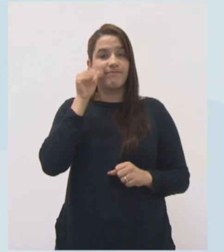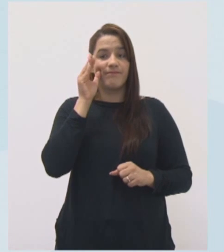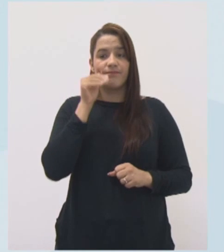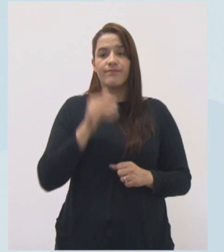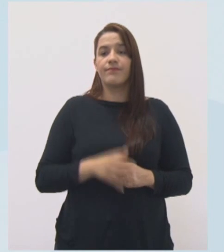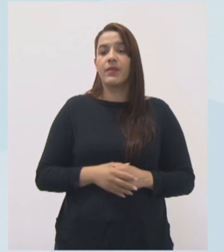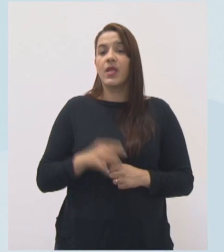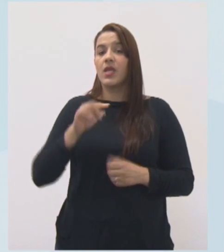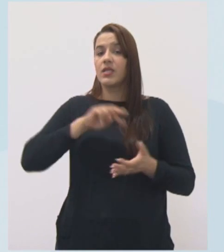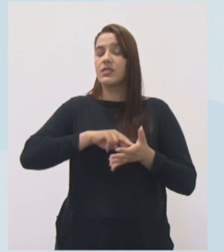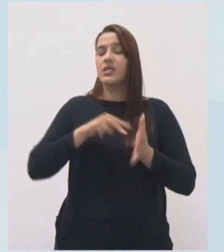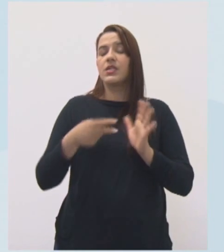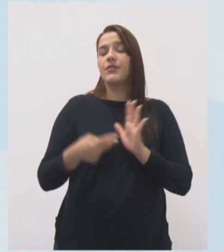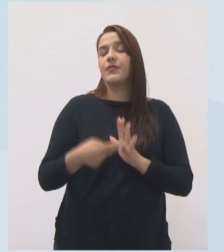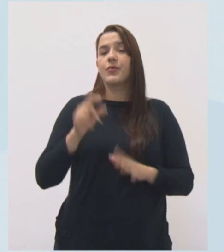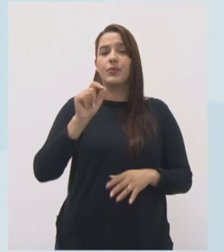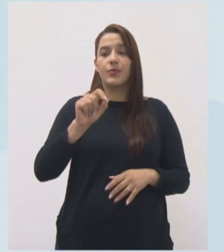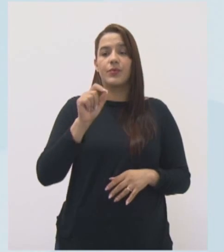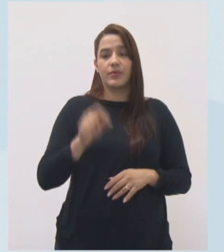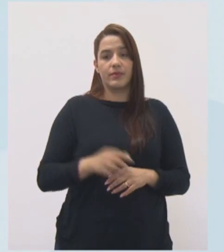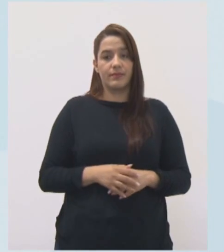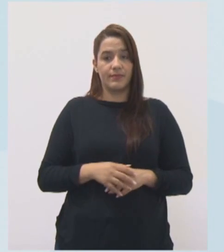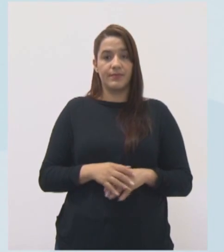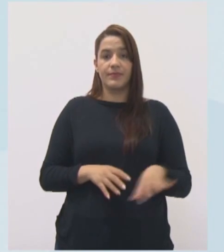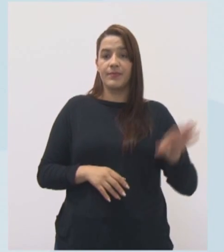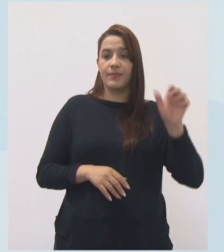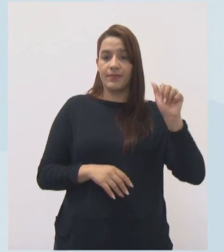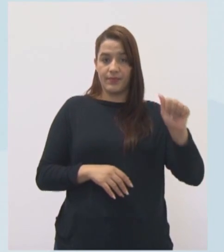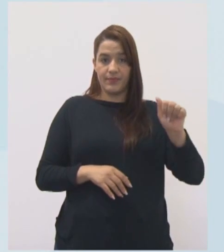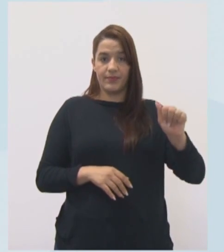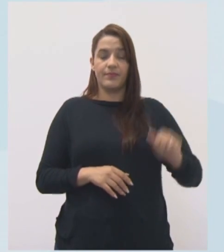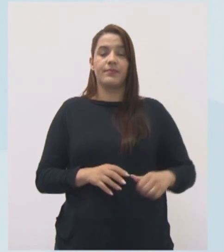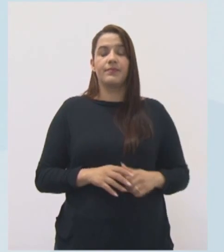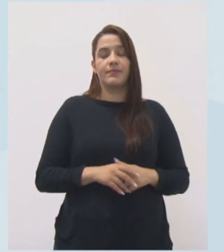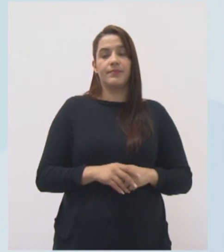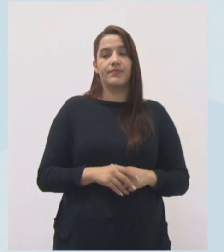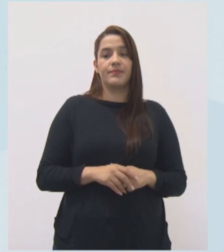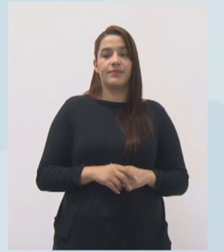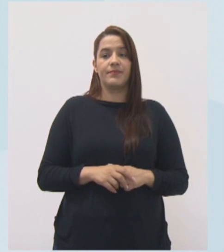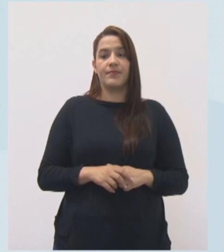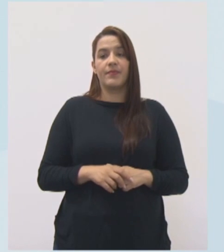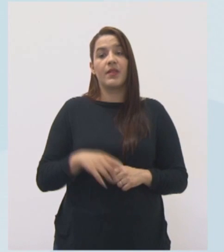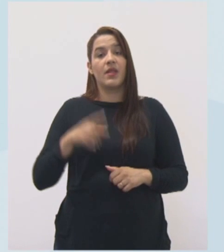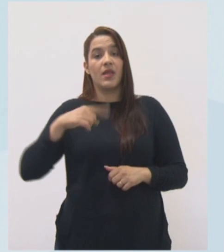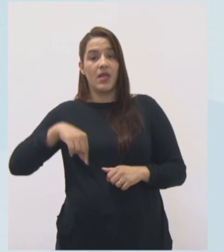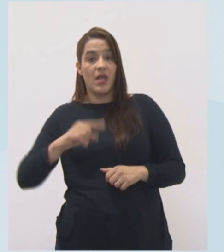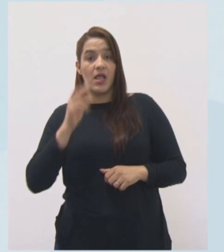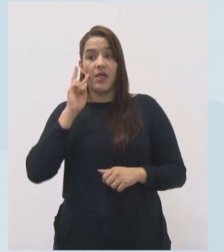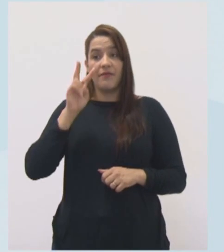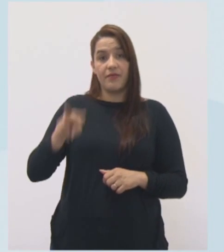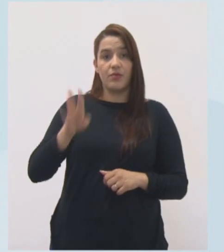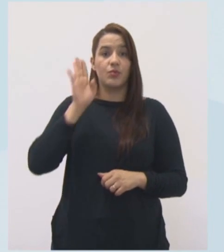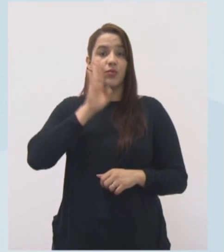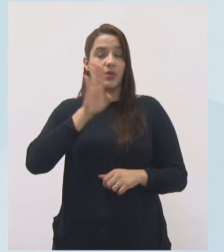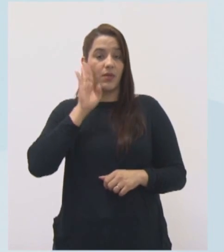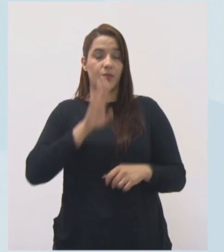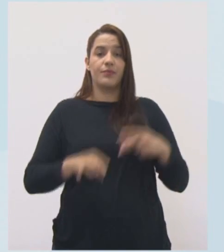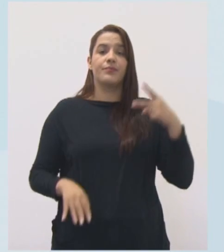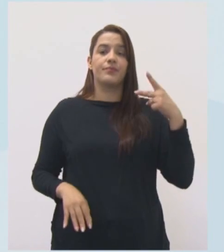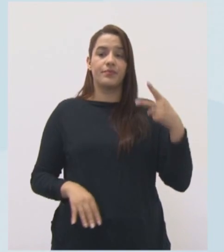que isso significa aí nesse trecho? Letra A, interessada no que via.